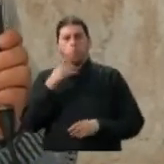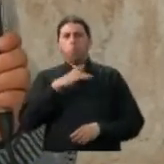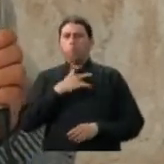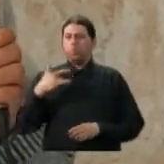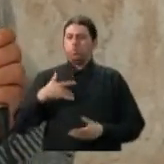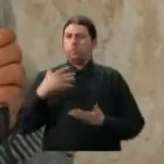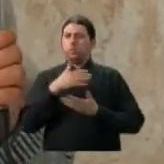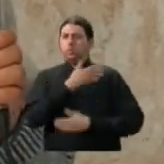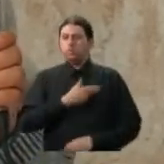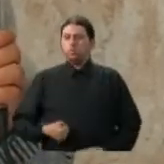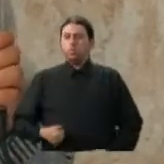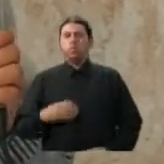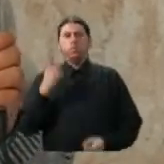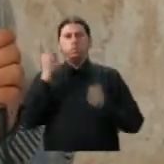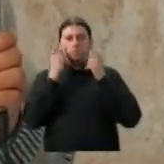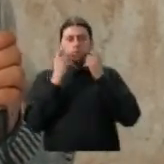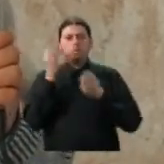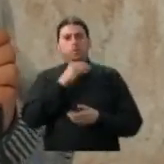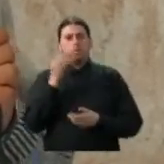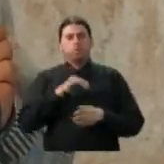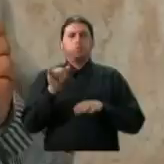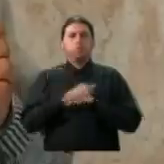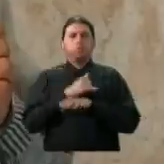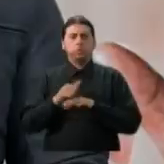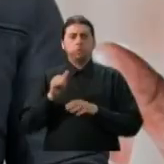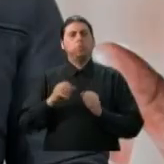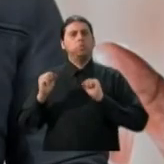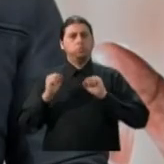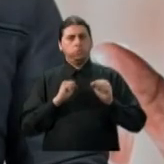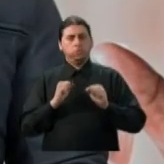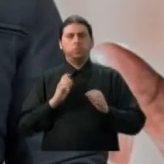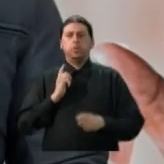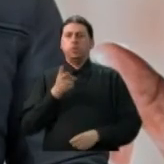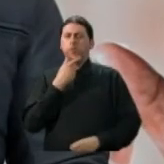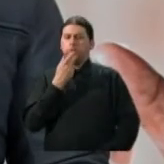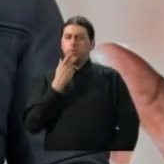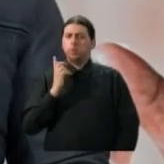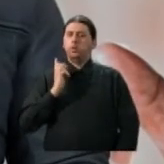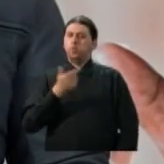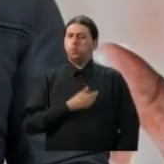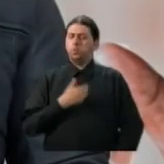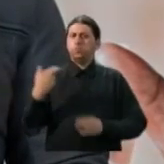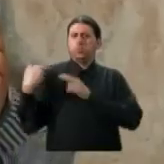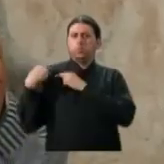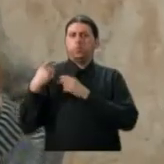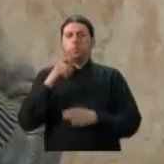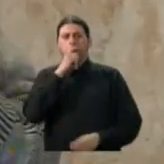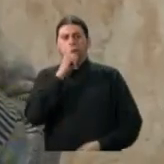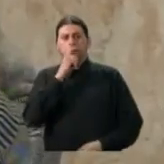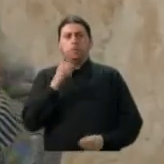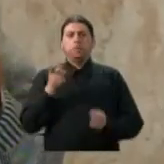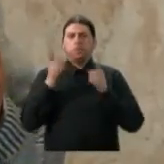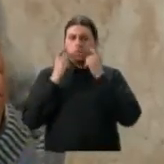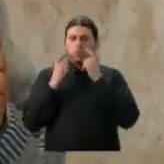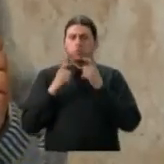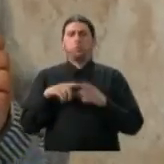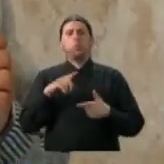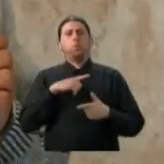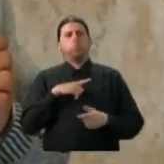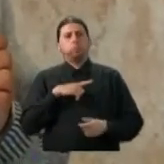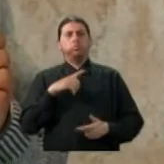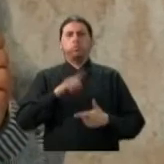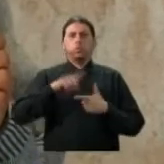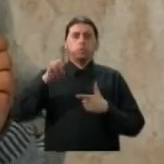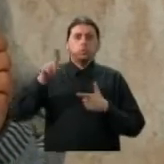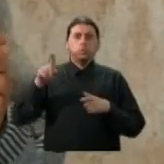percebem essas fragilidades que possam ocorrer, né, digo assim, a nossa responsabilidade como pai é estar atento aos indicadores,